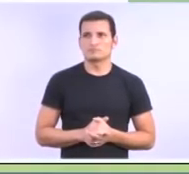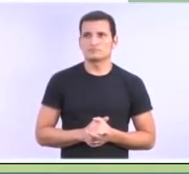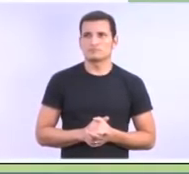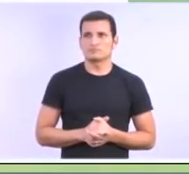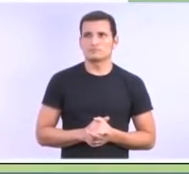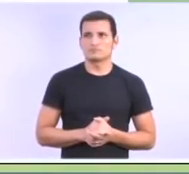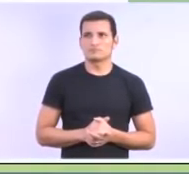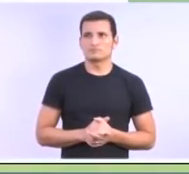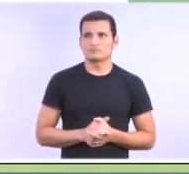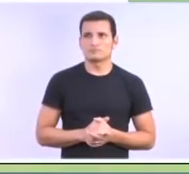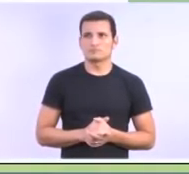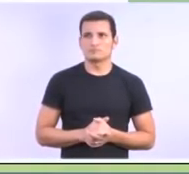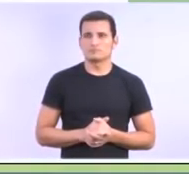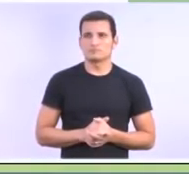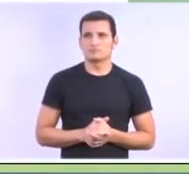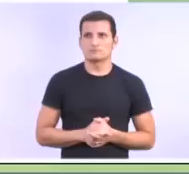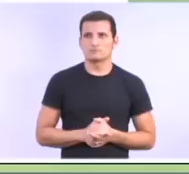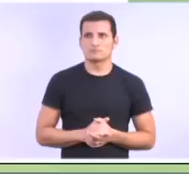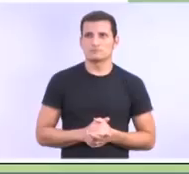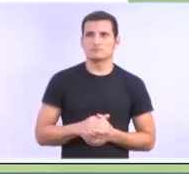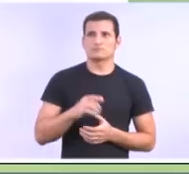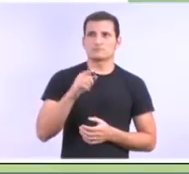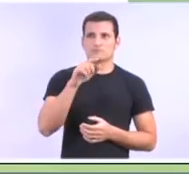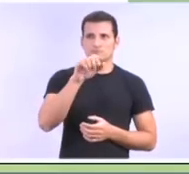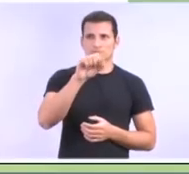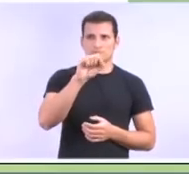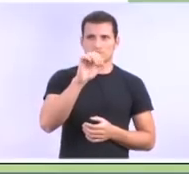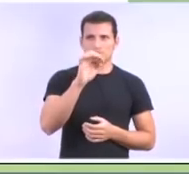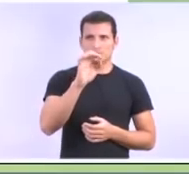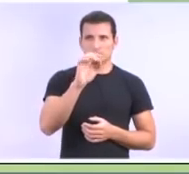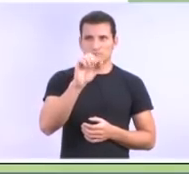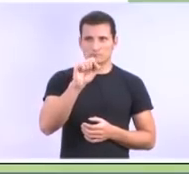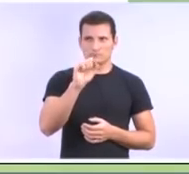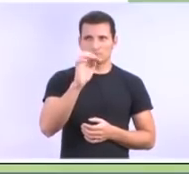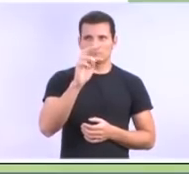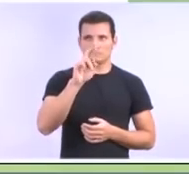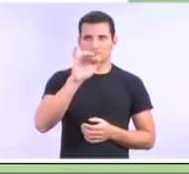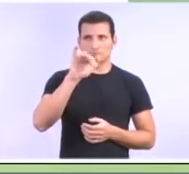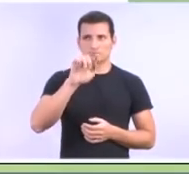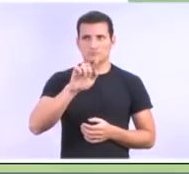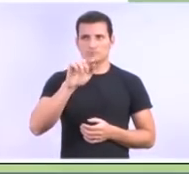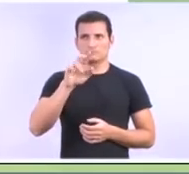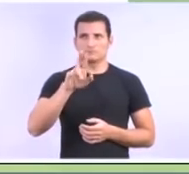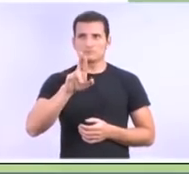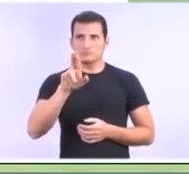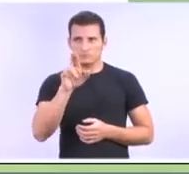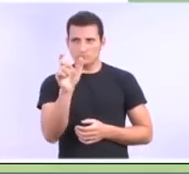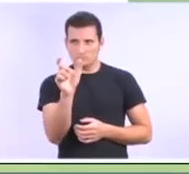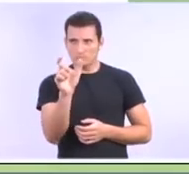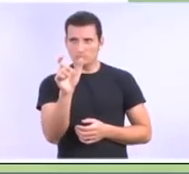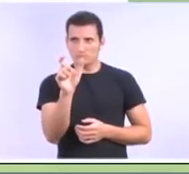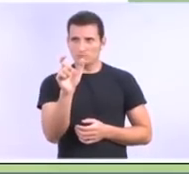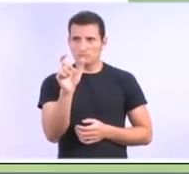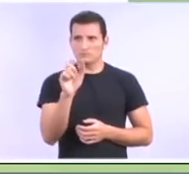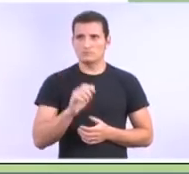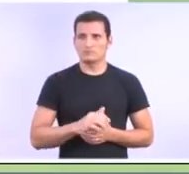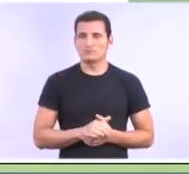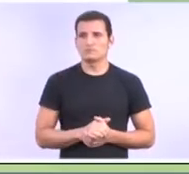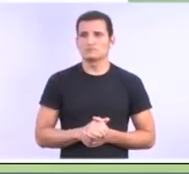No caso aqui é o string nome. Olha o string nome. Nome é uma string. Então o set, gente, olha,